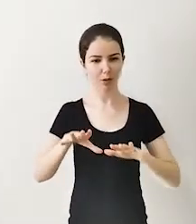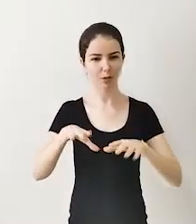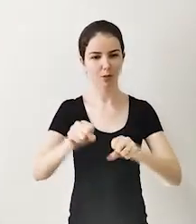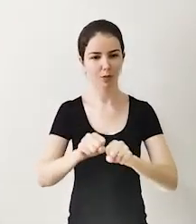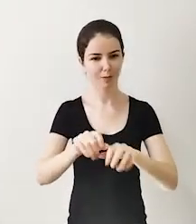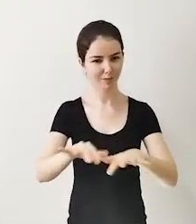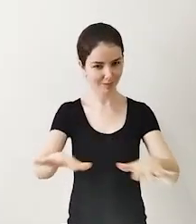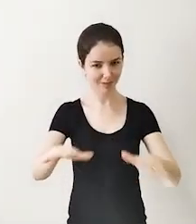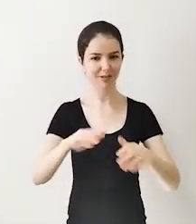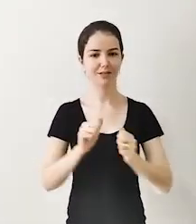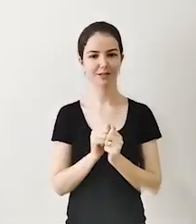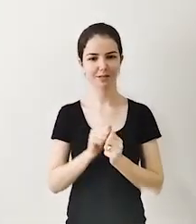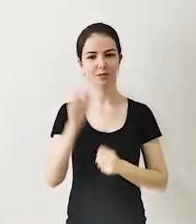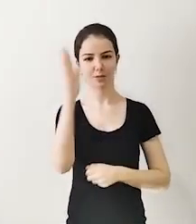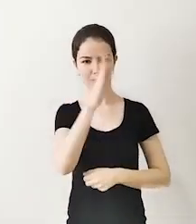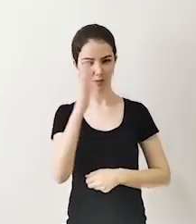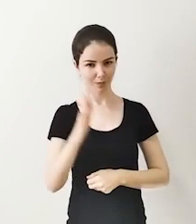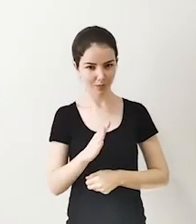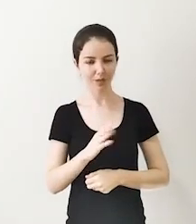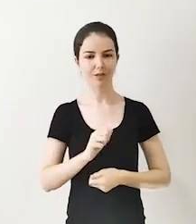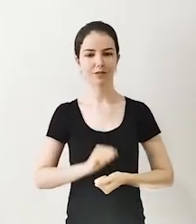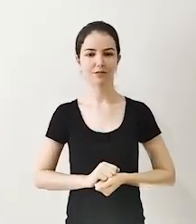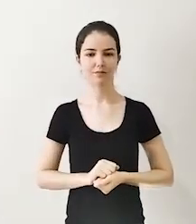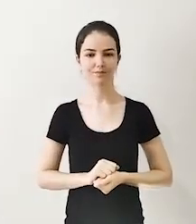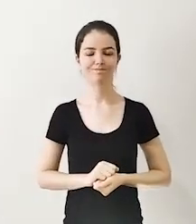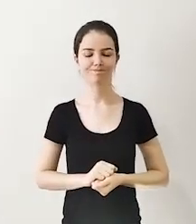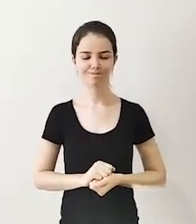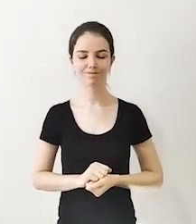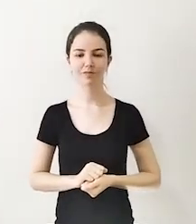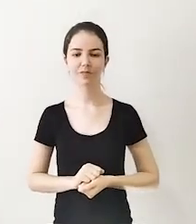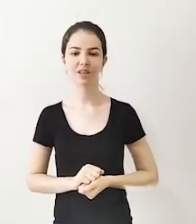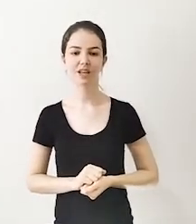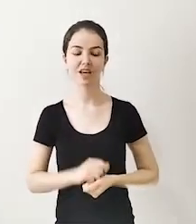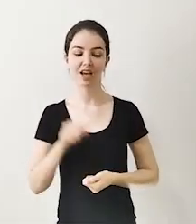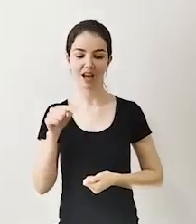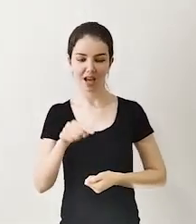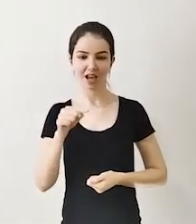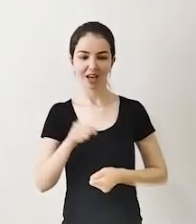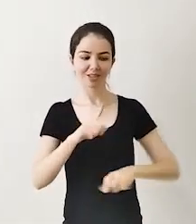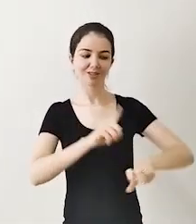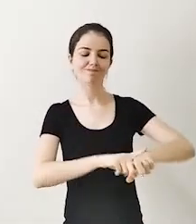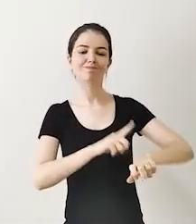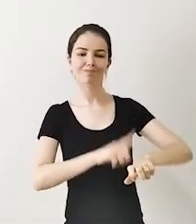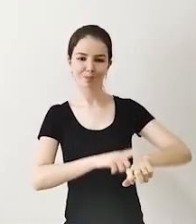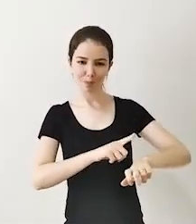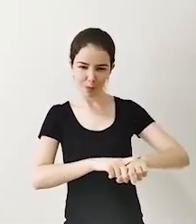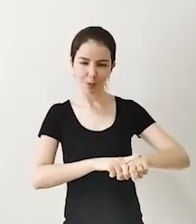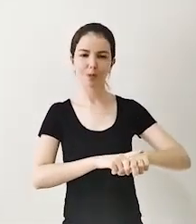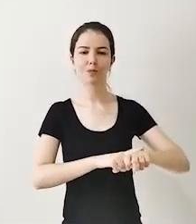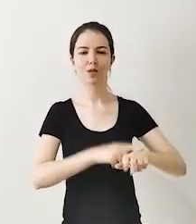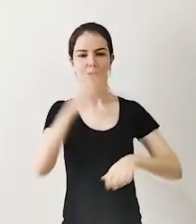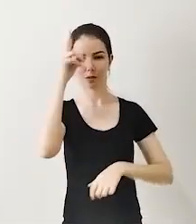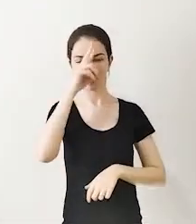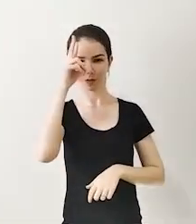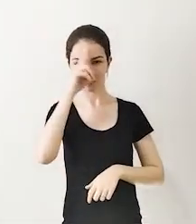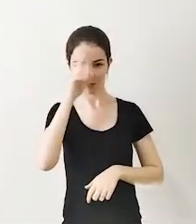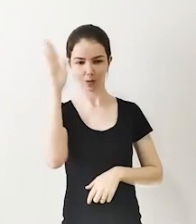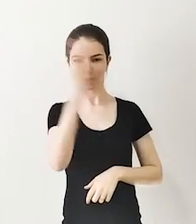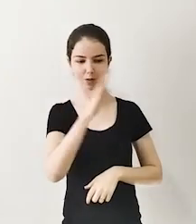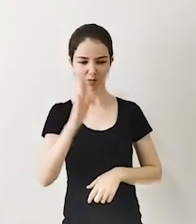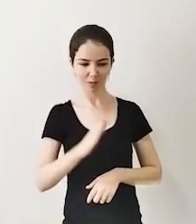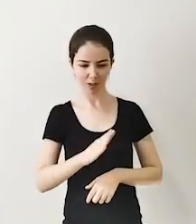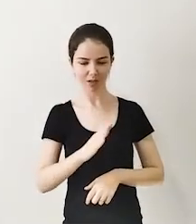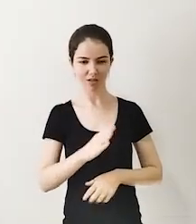aí da colonização, né? Eu acho que, sem dúvida nenhuma, esse momento da história do Brasil está